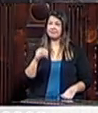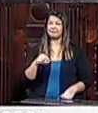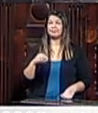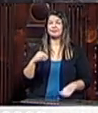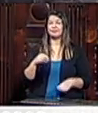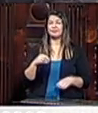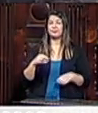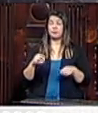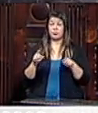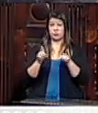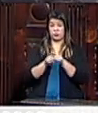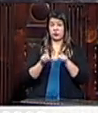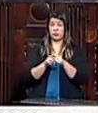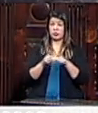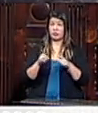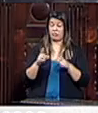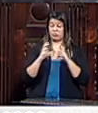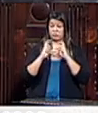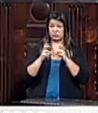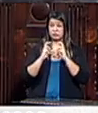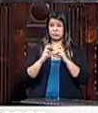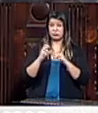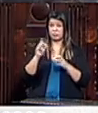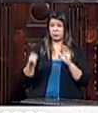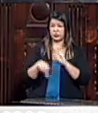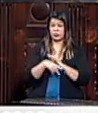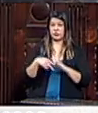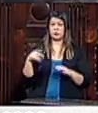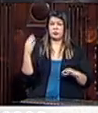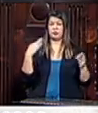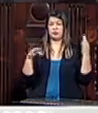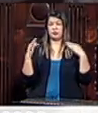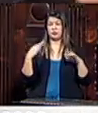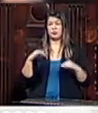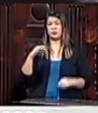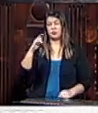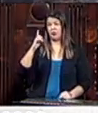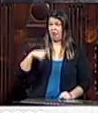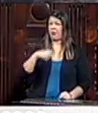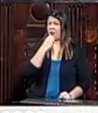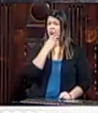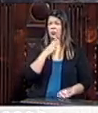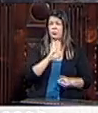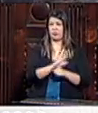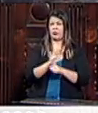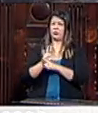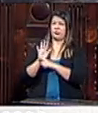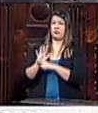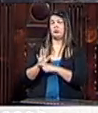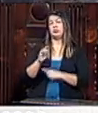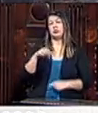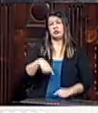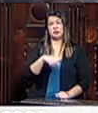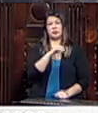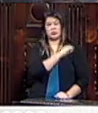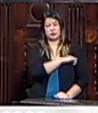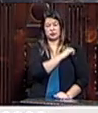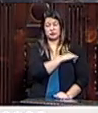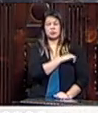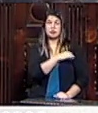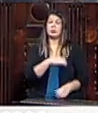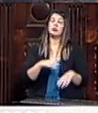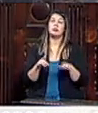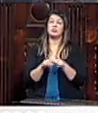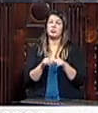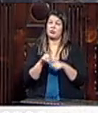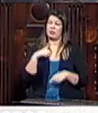turística é uma das opções para reativar parte dessa malha do estado do Rio de Janeiro. Nós temos opções importantes